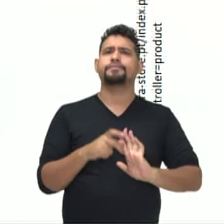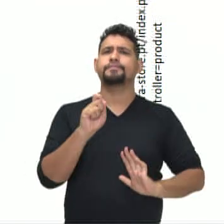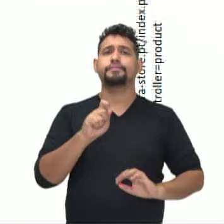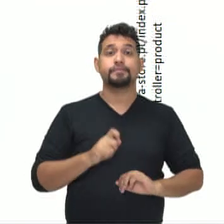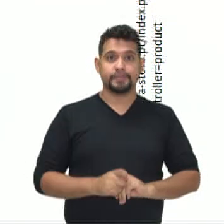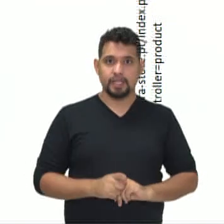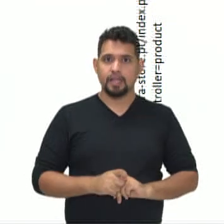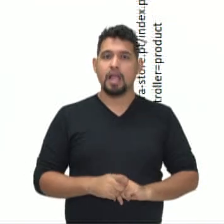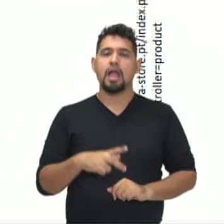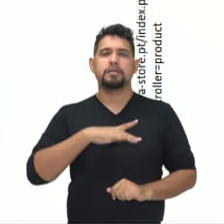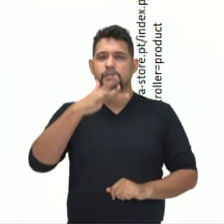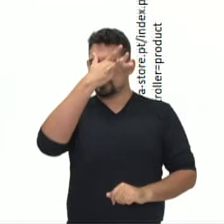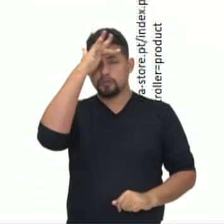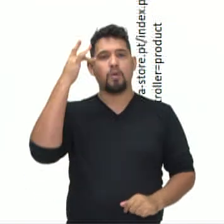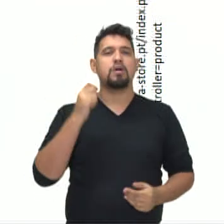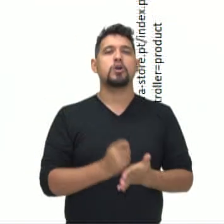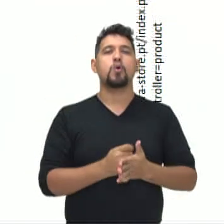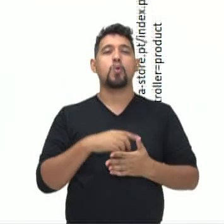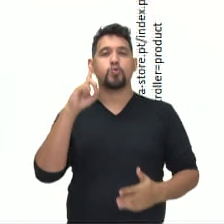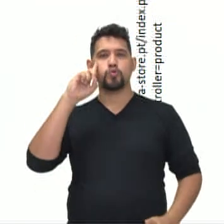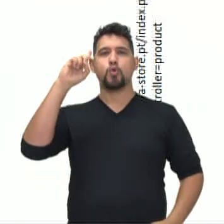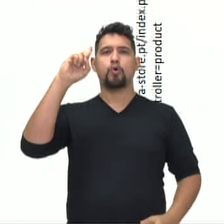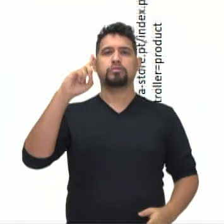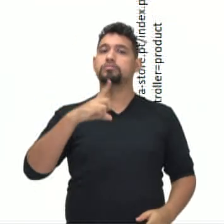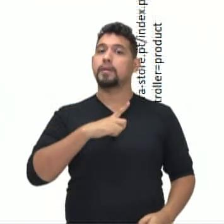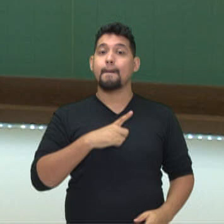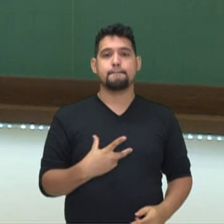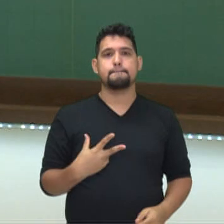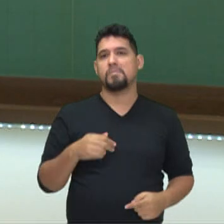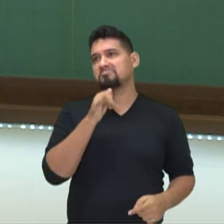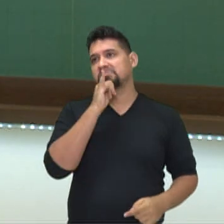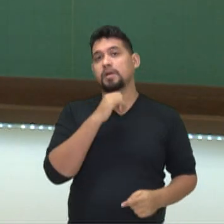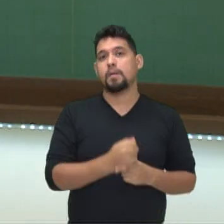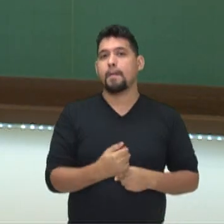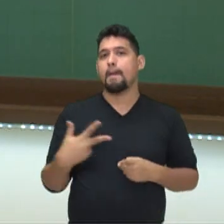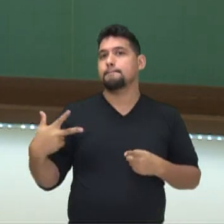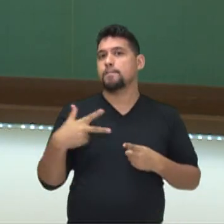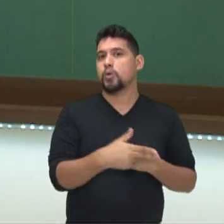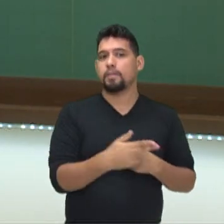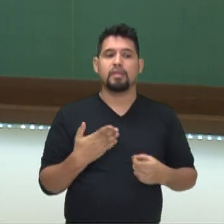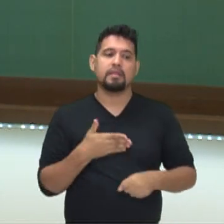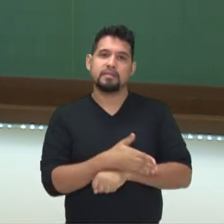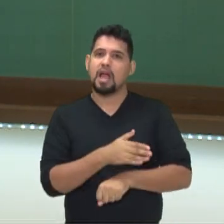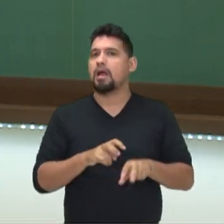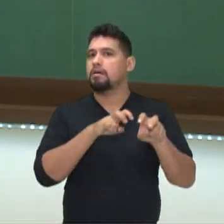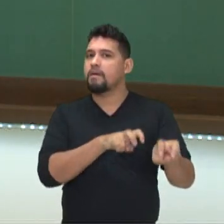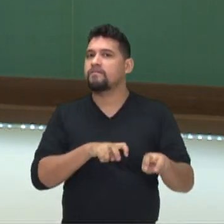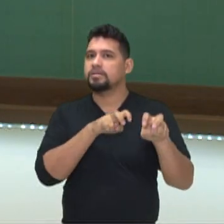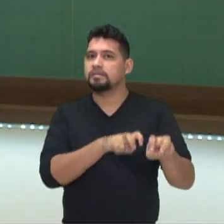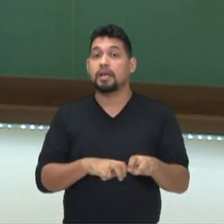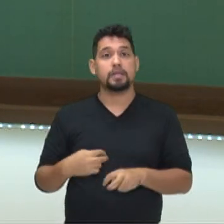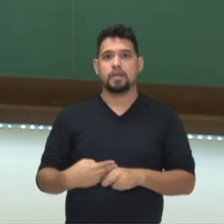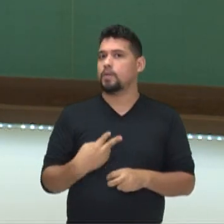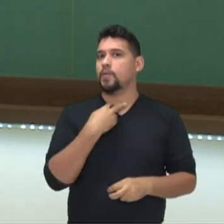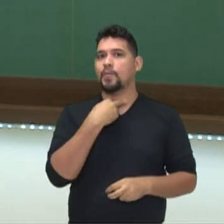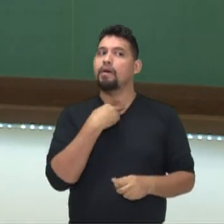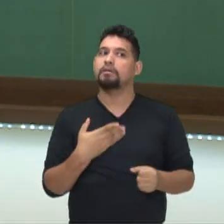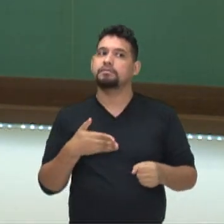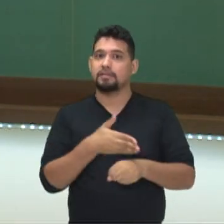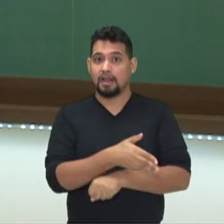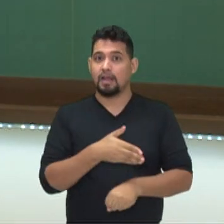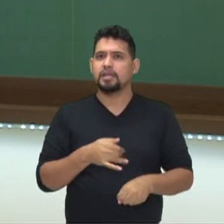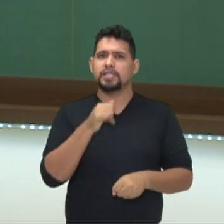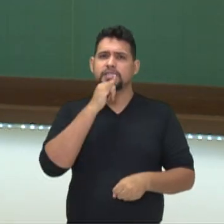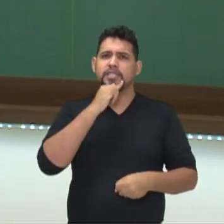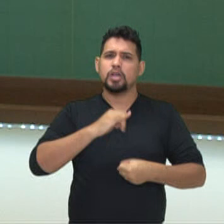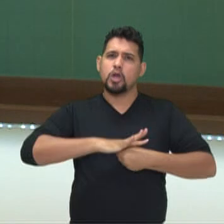os proprietários. Na propriedade privada tem proibido entrar, numa chácara, numa fazenda, proibido entrar. Se uma